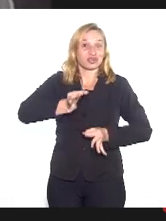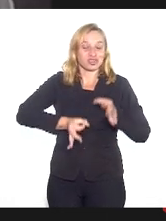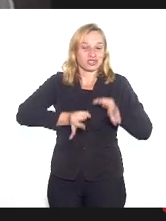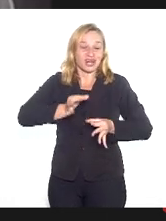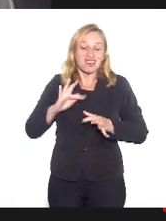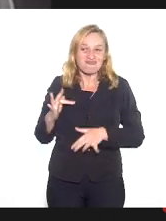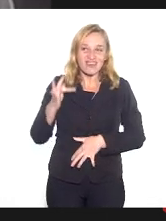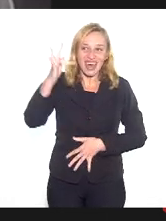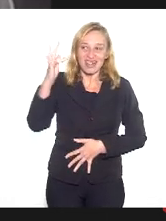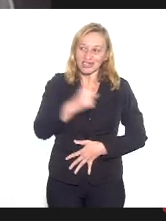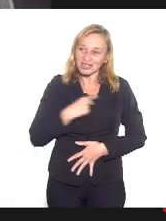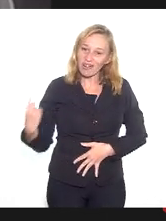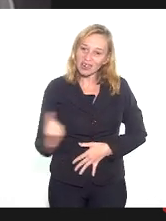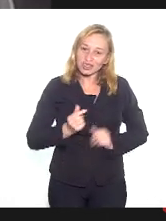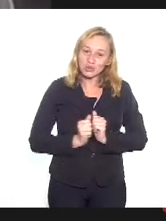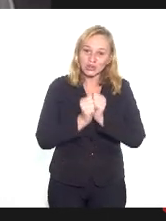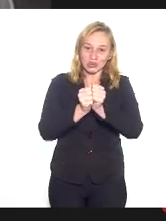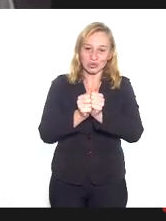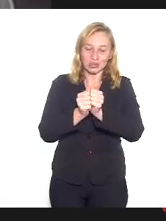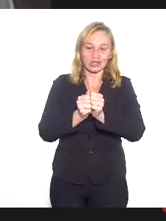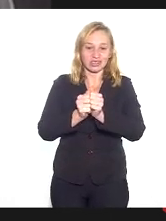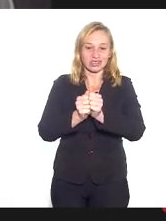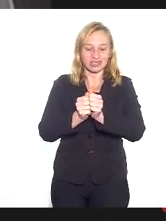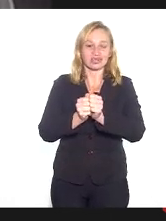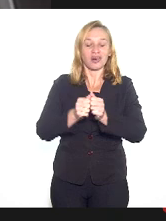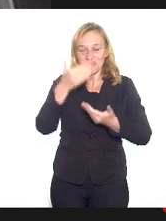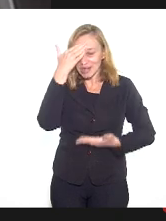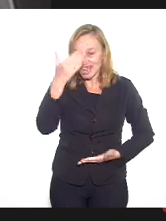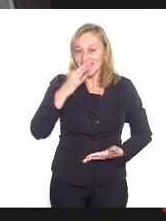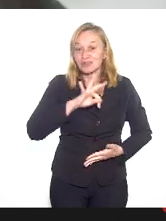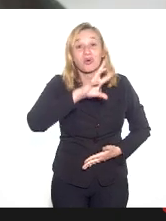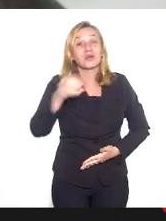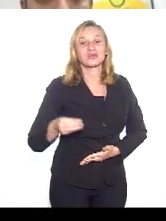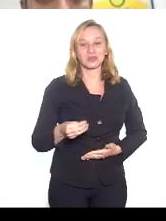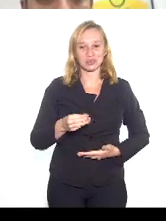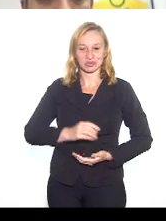aí conseguiremos. Obrigado por tudo e agradeço. Obrigado.